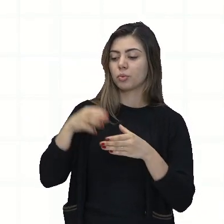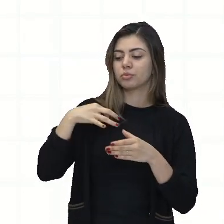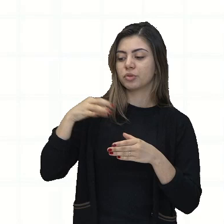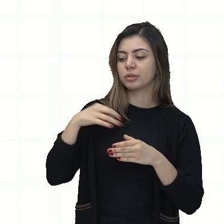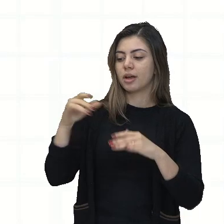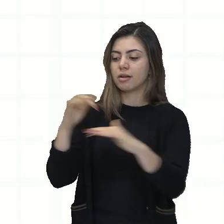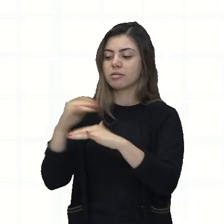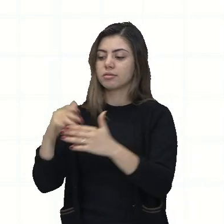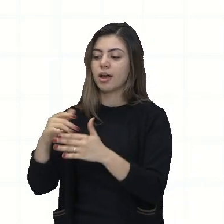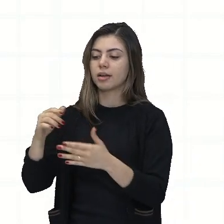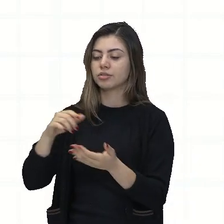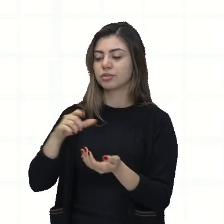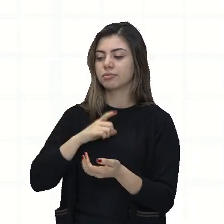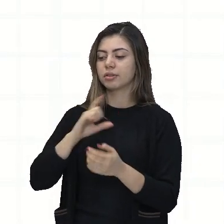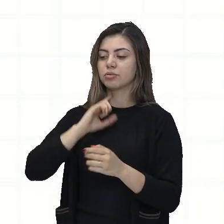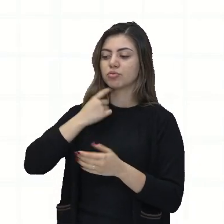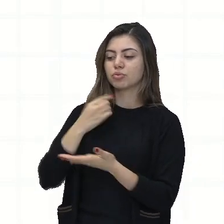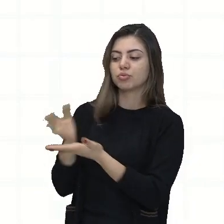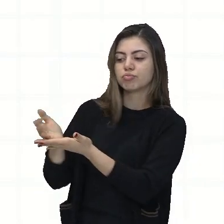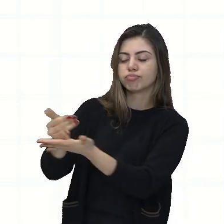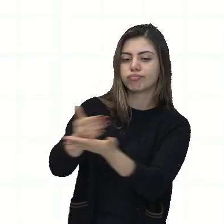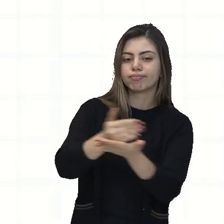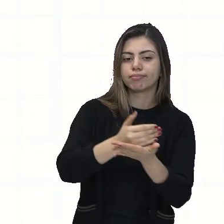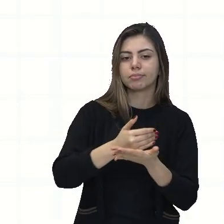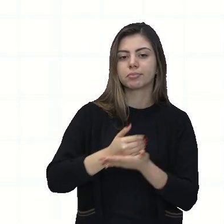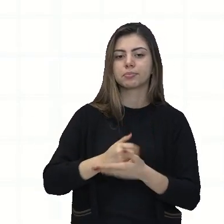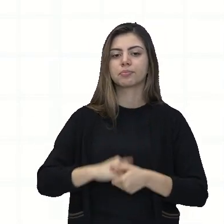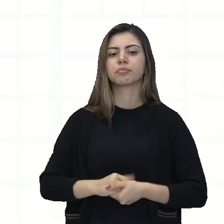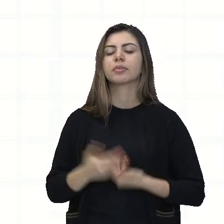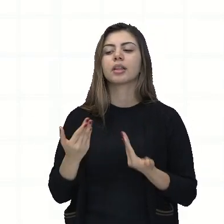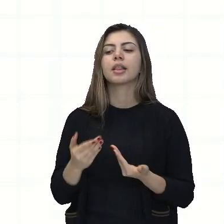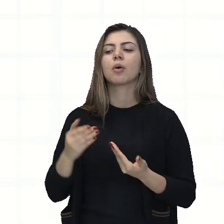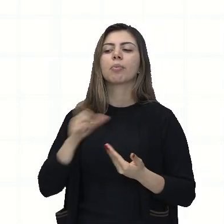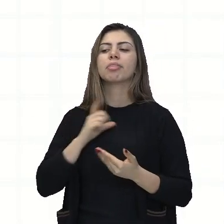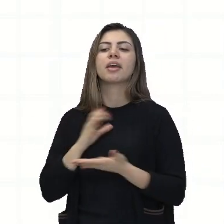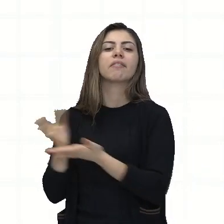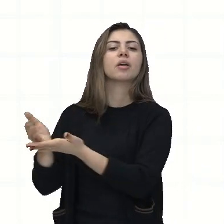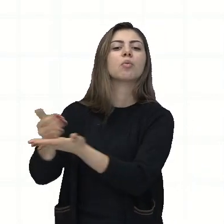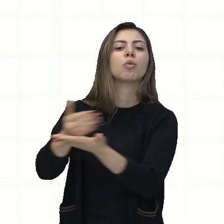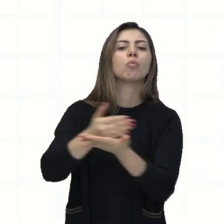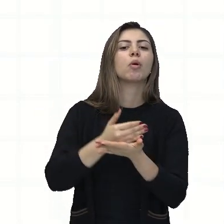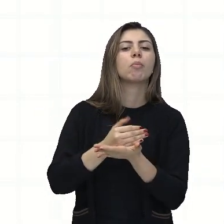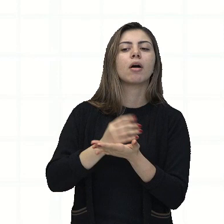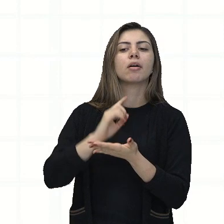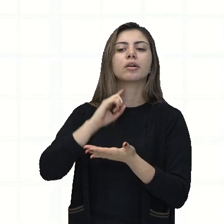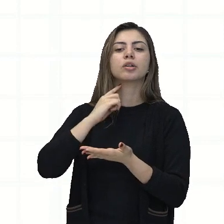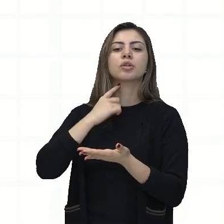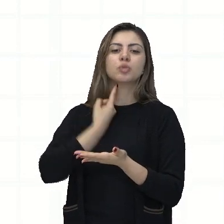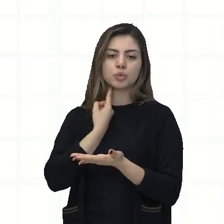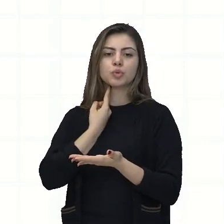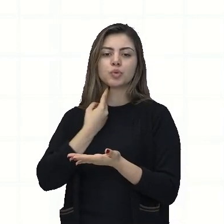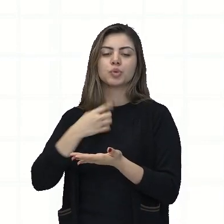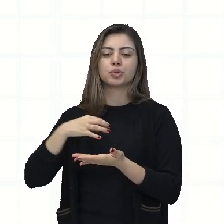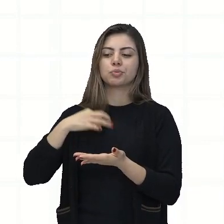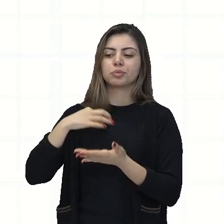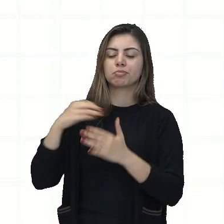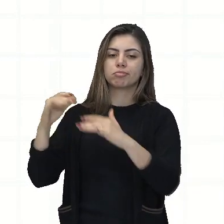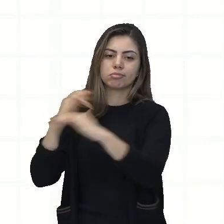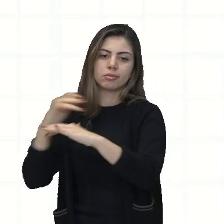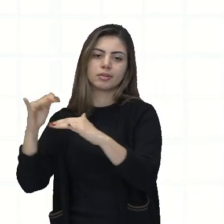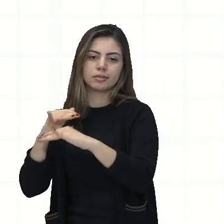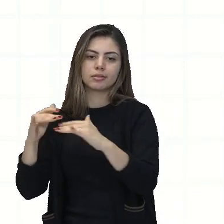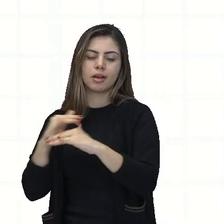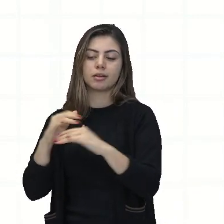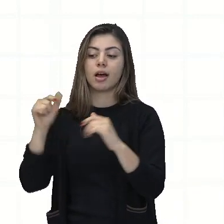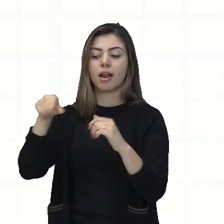voluntários. Bora então fazer aqui o mesmo processo. Quem foi limpa pelos voluntários? A cidade. A cidade é